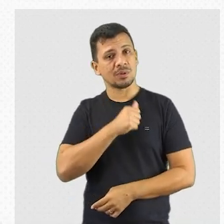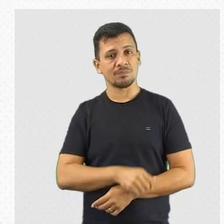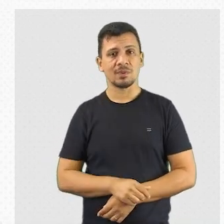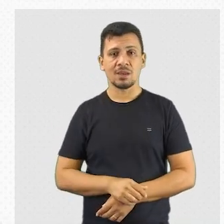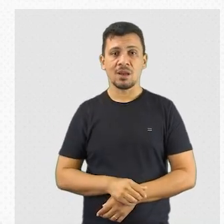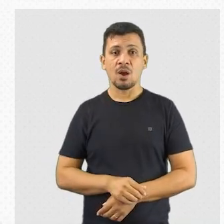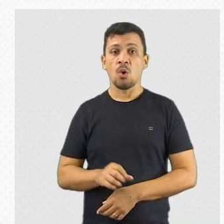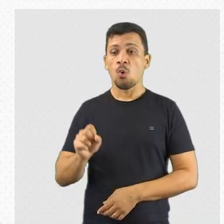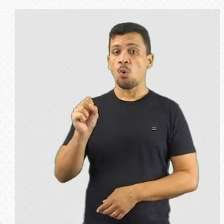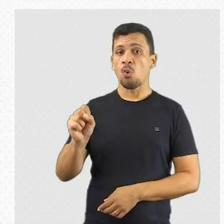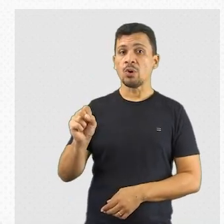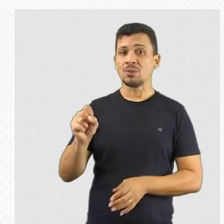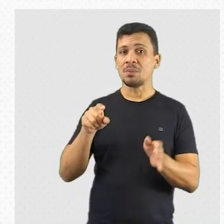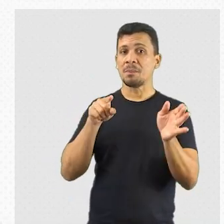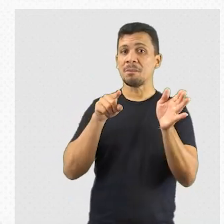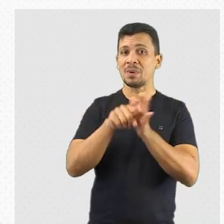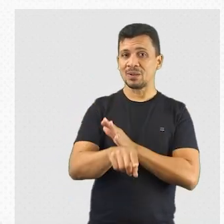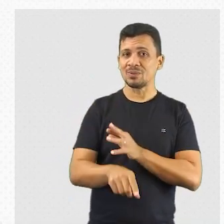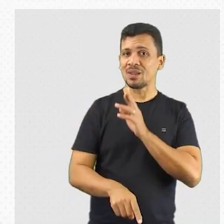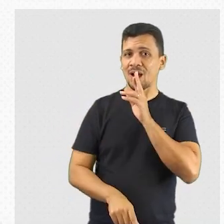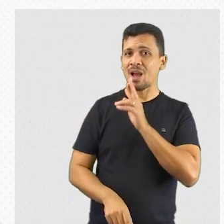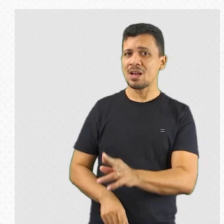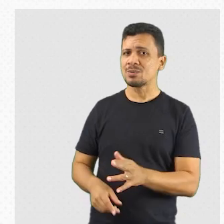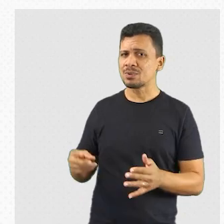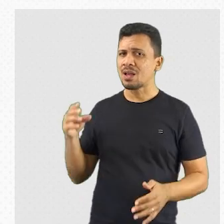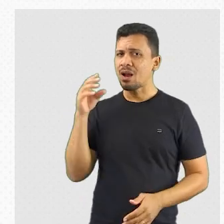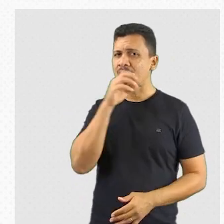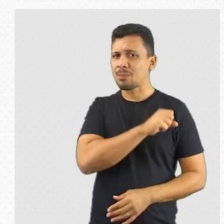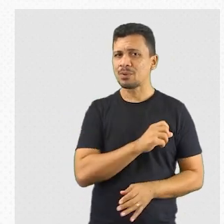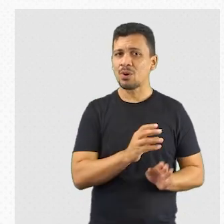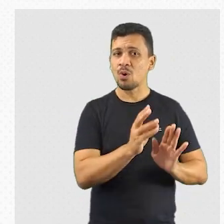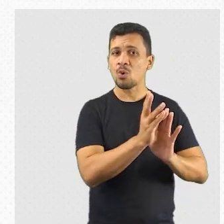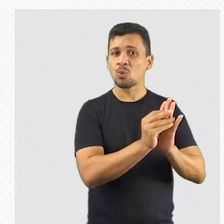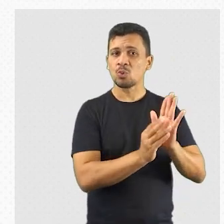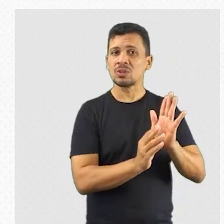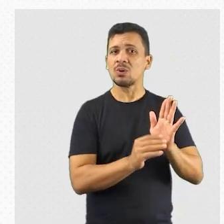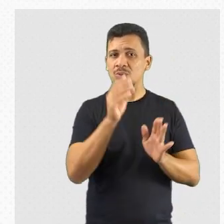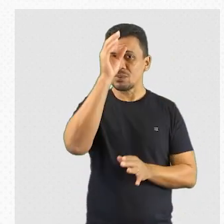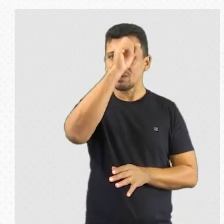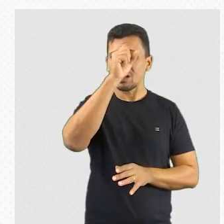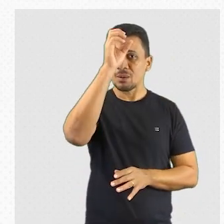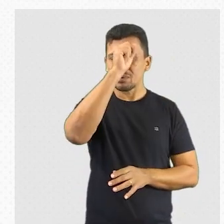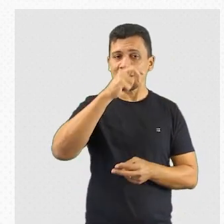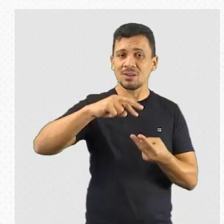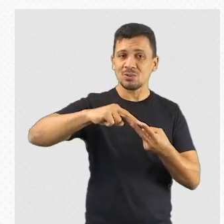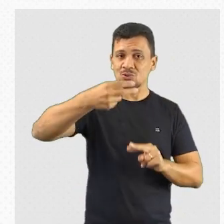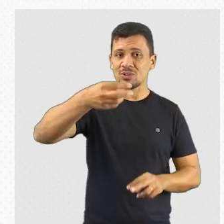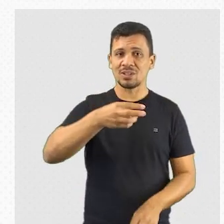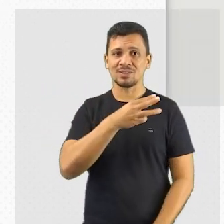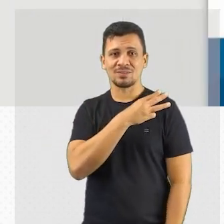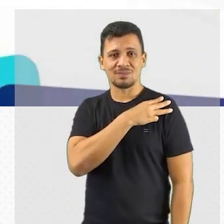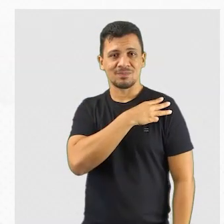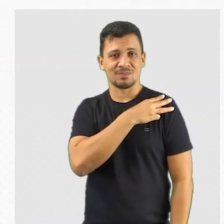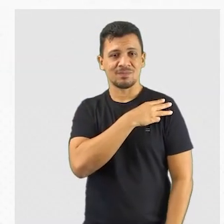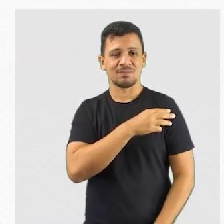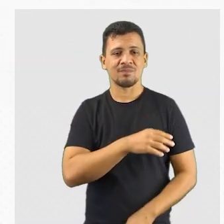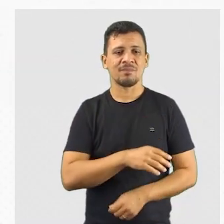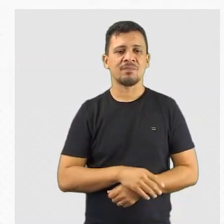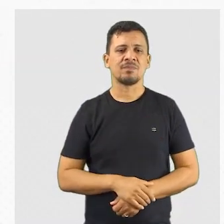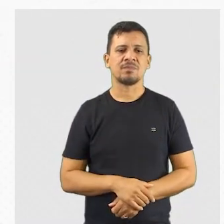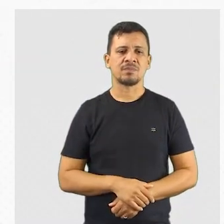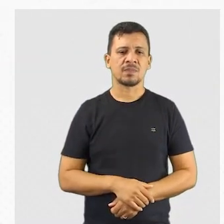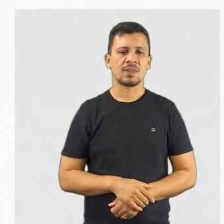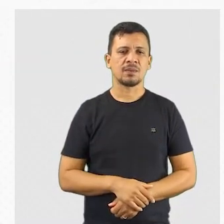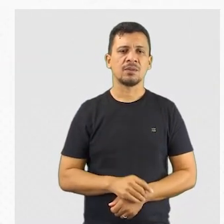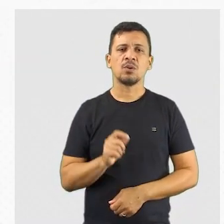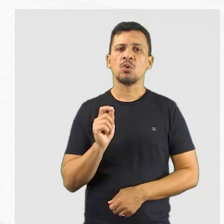questões rapidamente para que a gente possa fixar esse conteúdo de genética da terceira série do ensino médio, tá? E aí, pessoal, o que